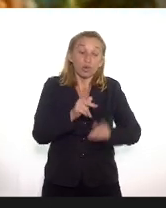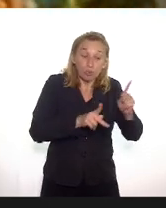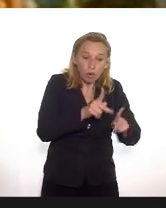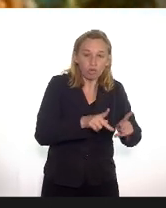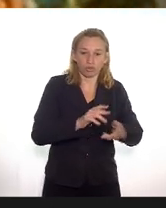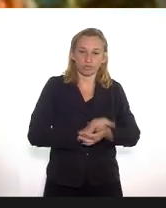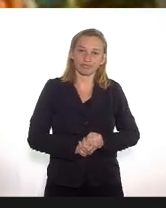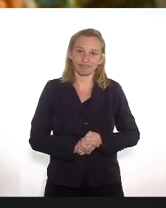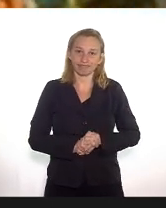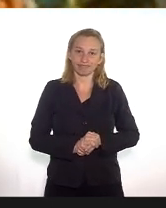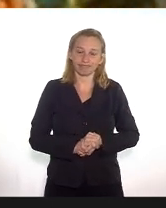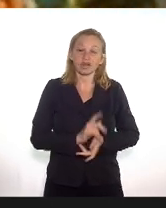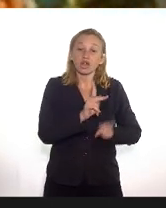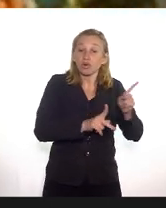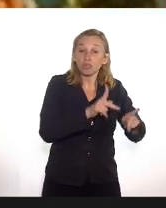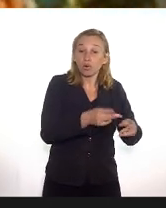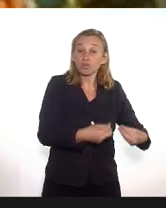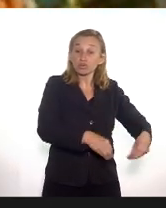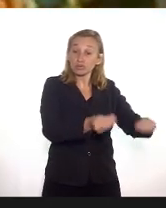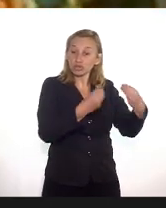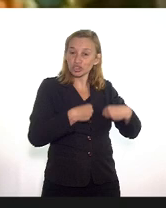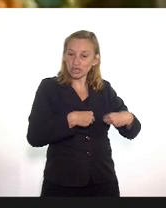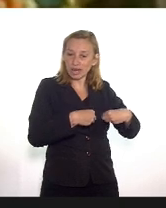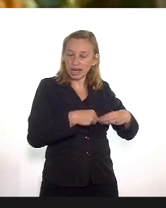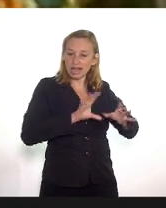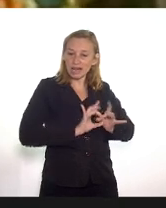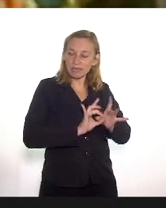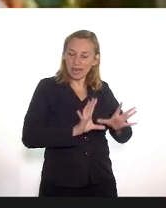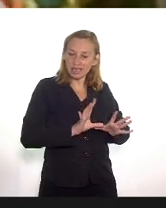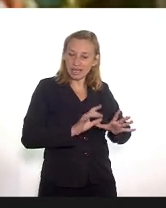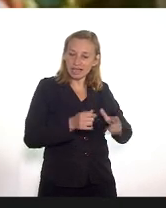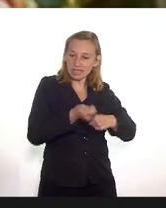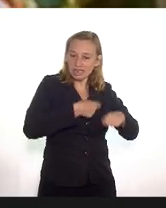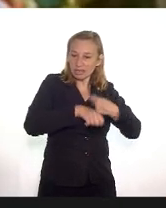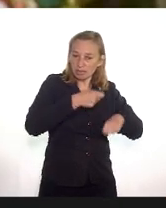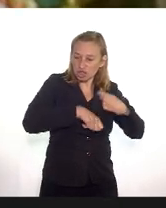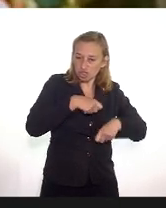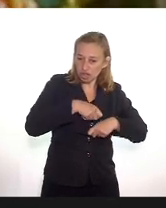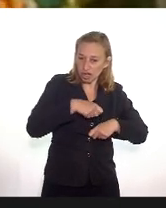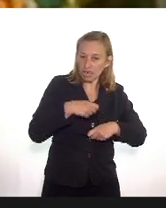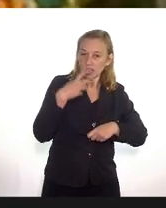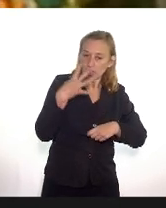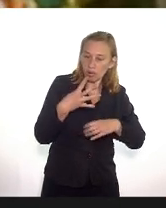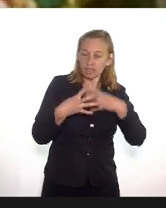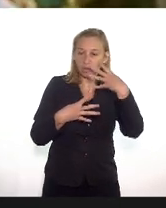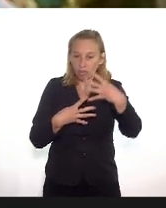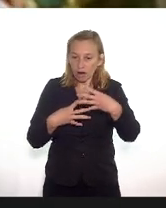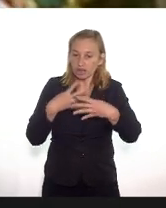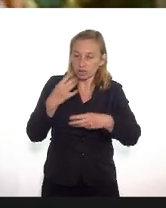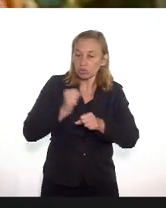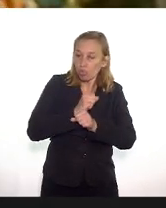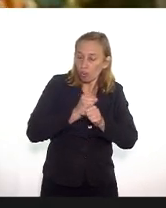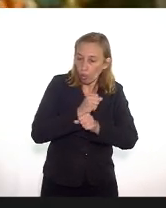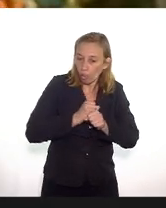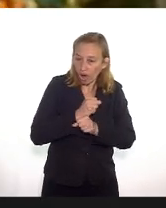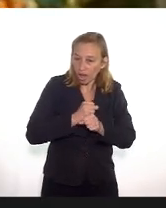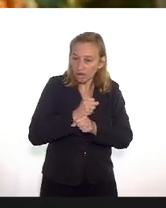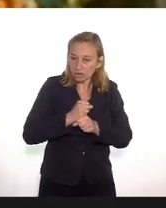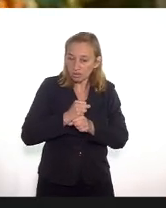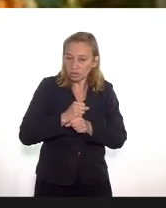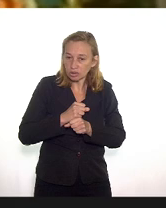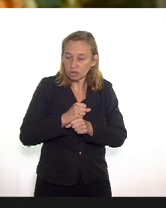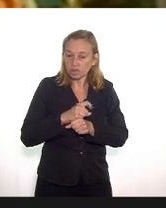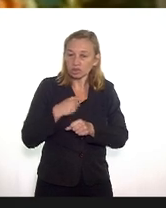povo nos dá uma procuração em branco e renova de 4 em 4 anos. Aqueles que trabalham